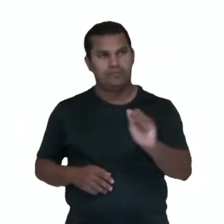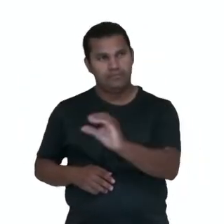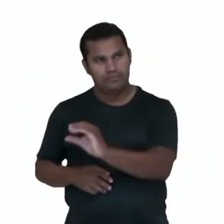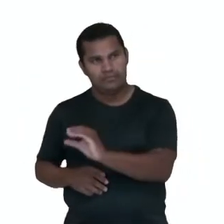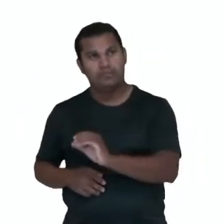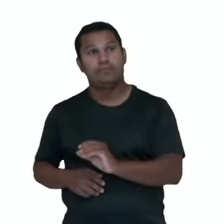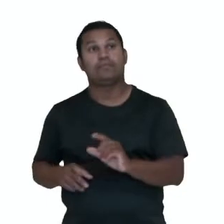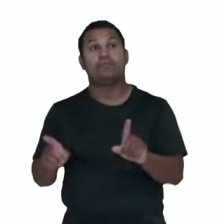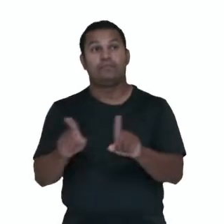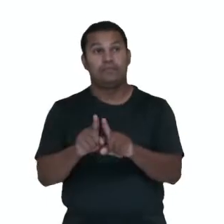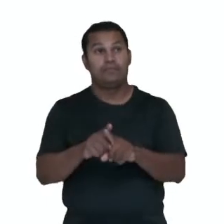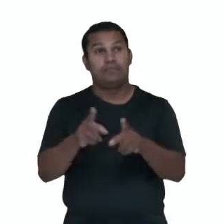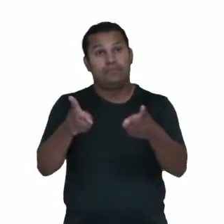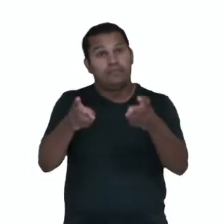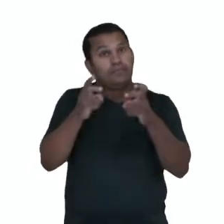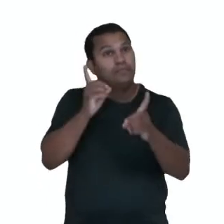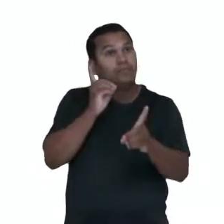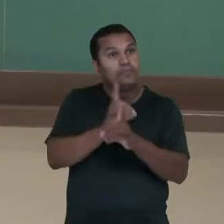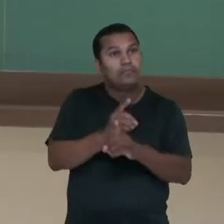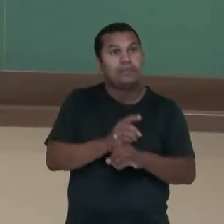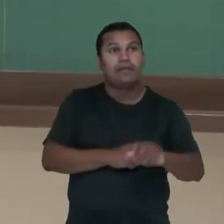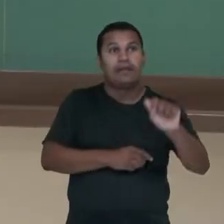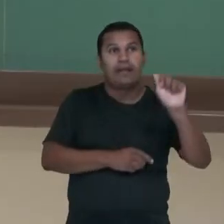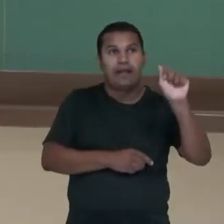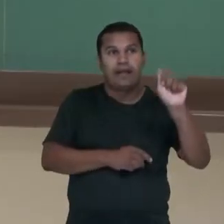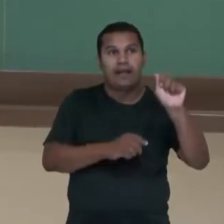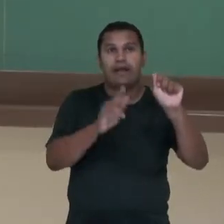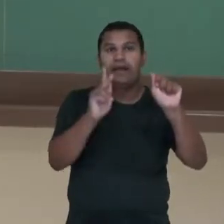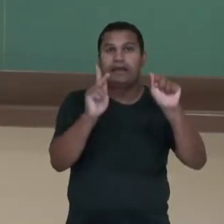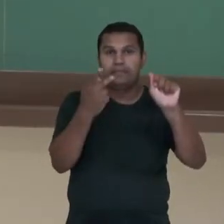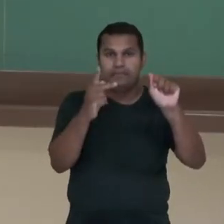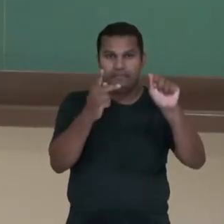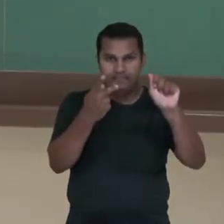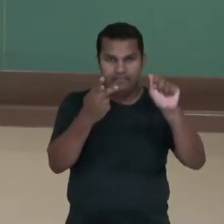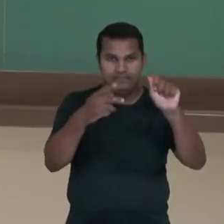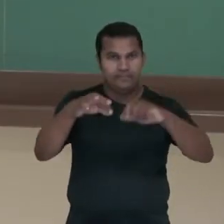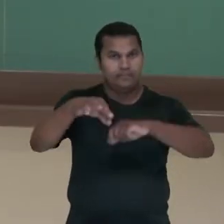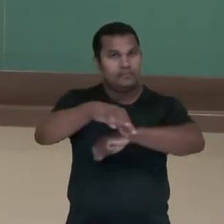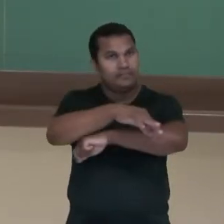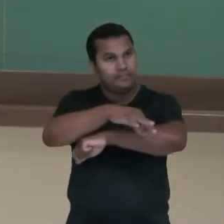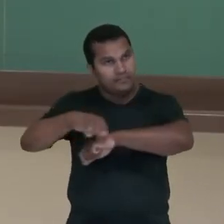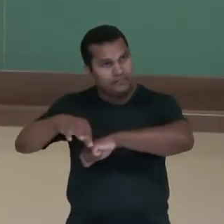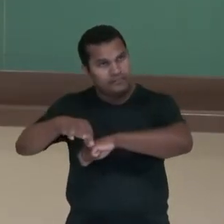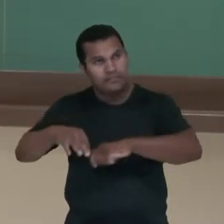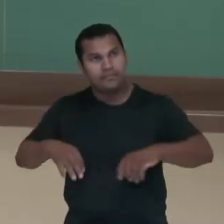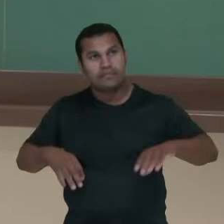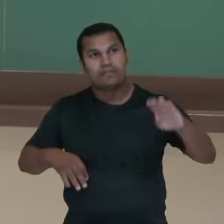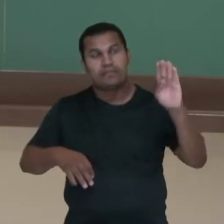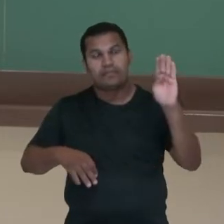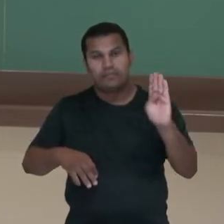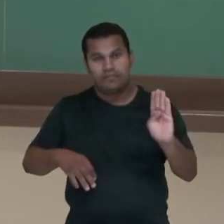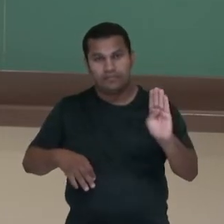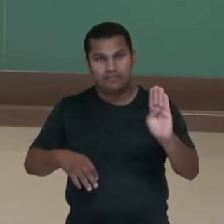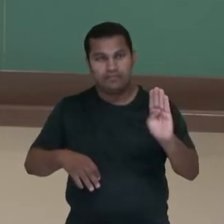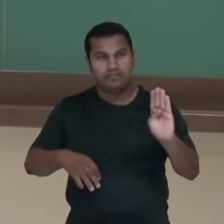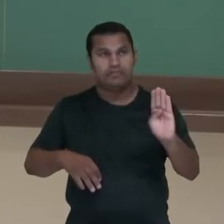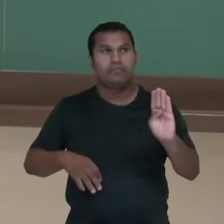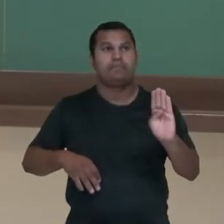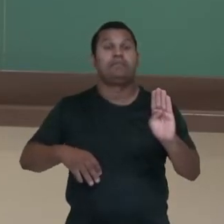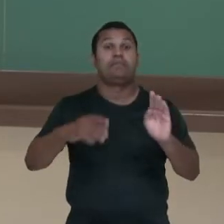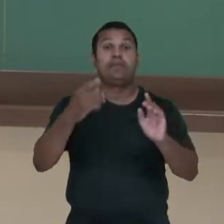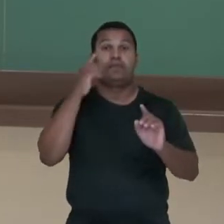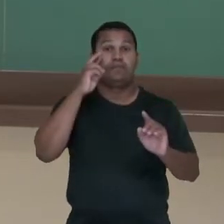a medida da hipotenusa, que está localizada aqui ao lado do ângulo oposto, que é o ângulo